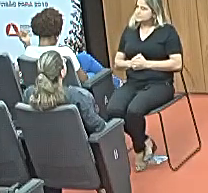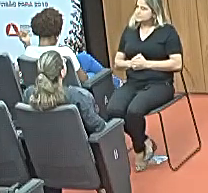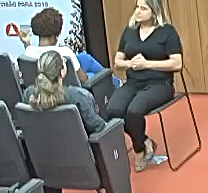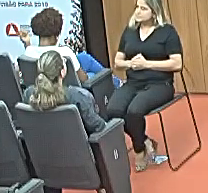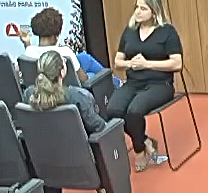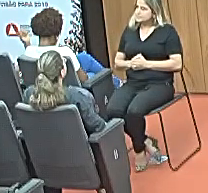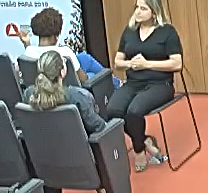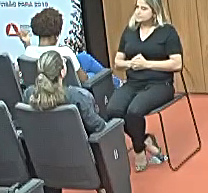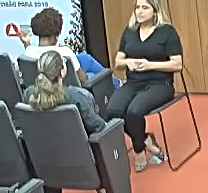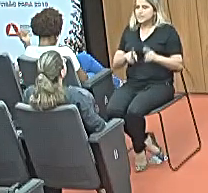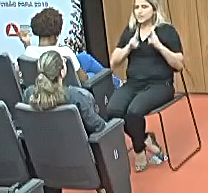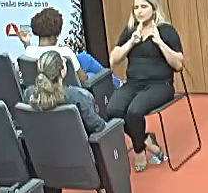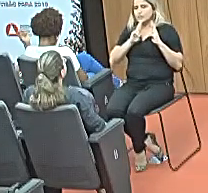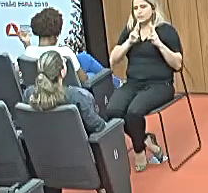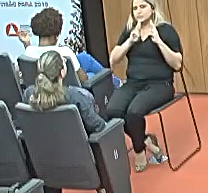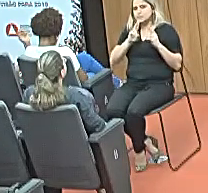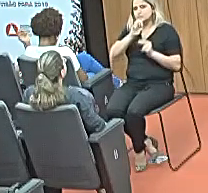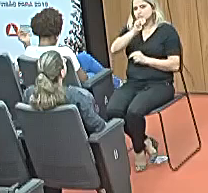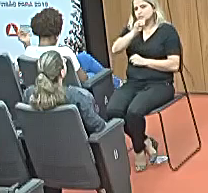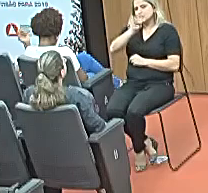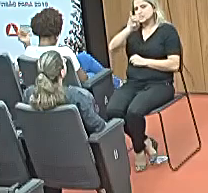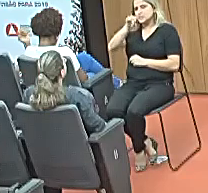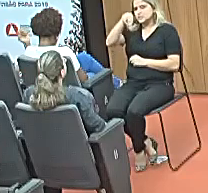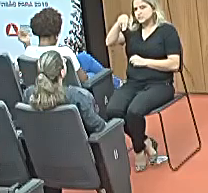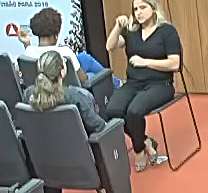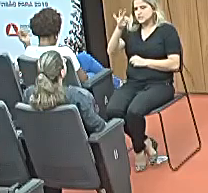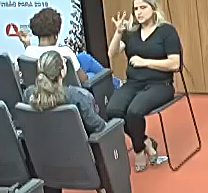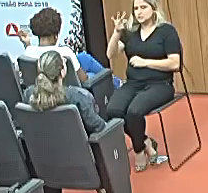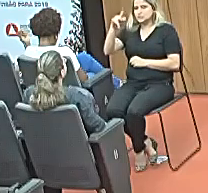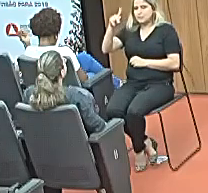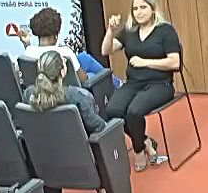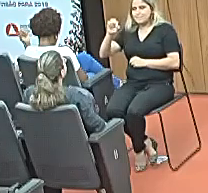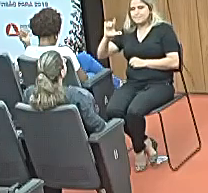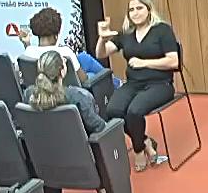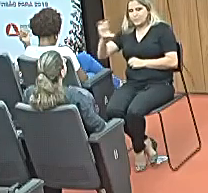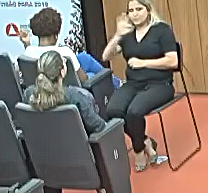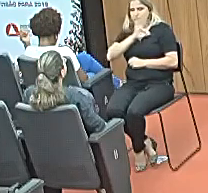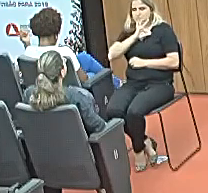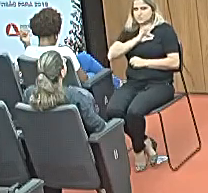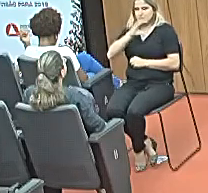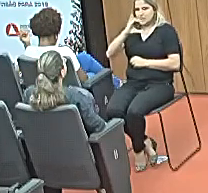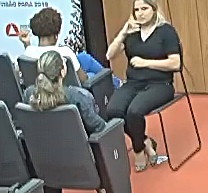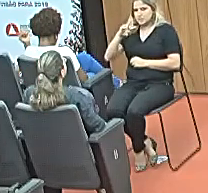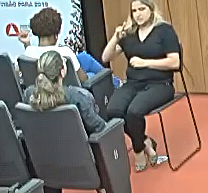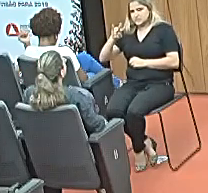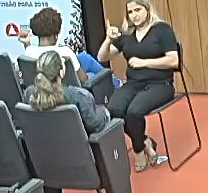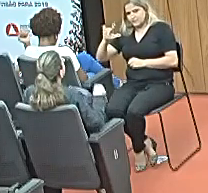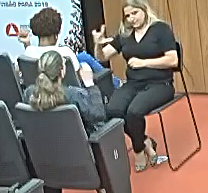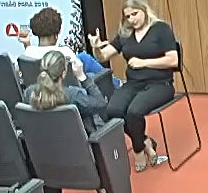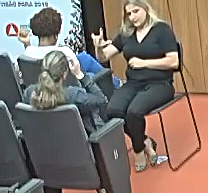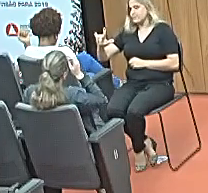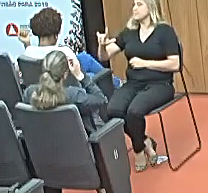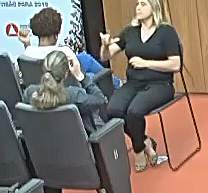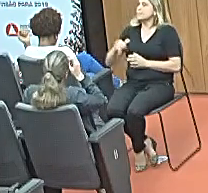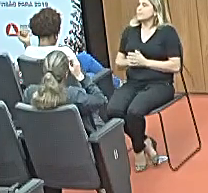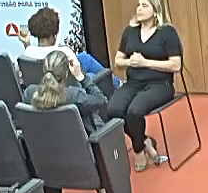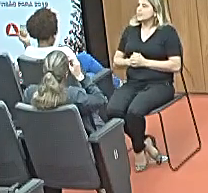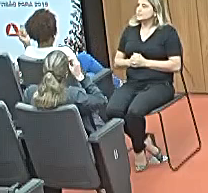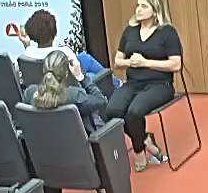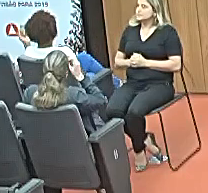até de um representante do sindipostos indicada polícia civil no requerendo a nomeação e posse dos